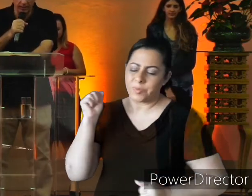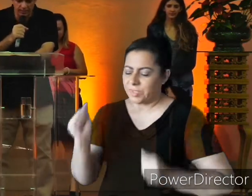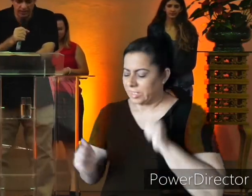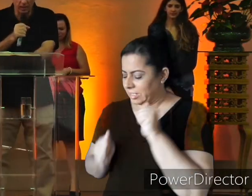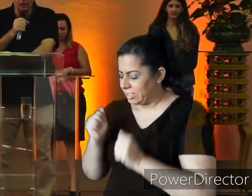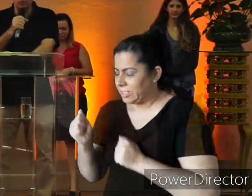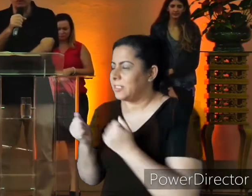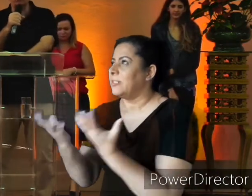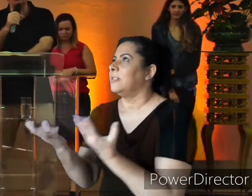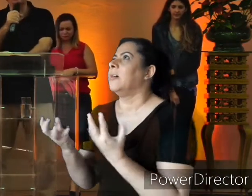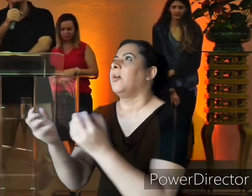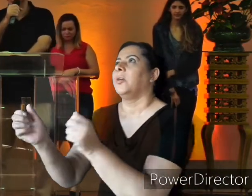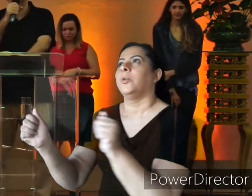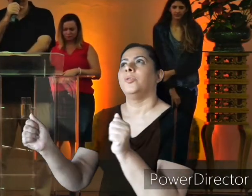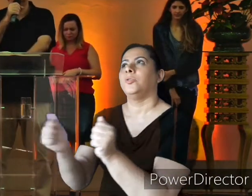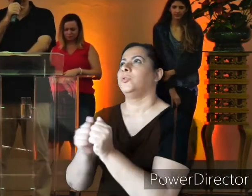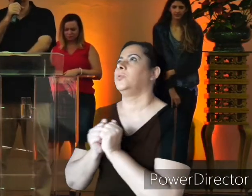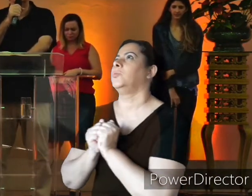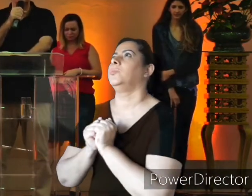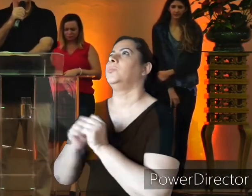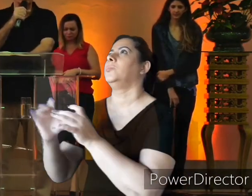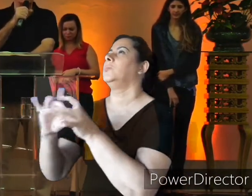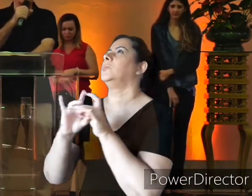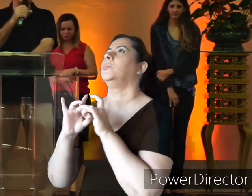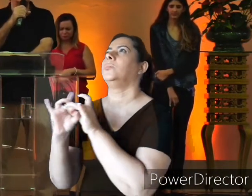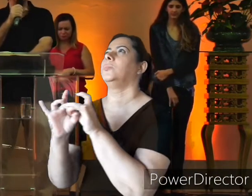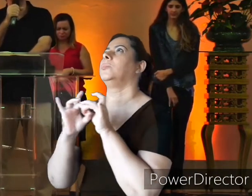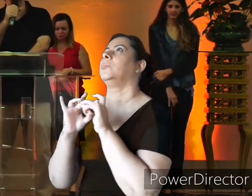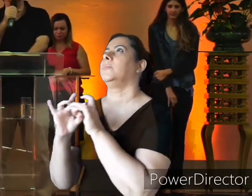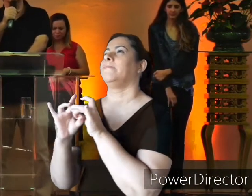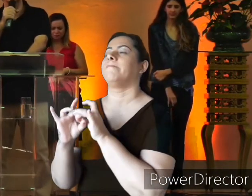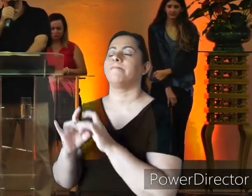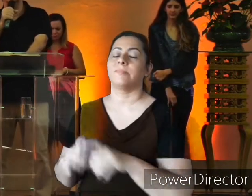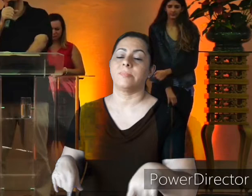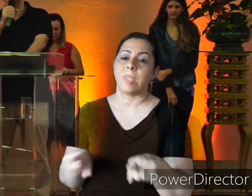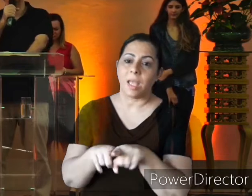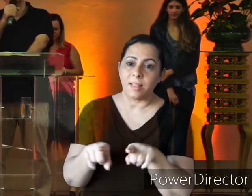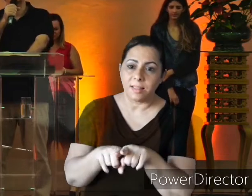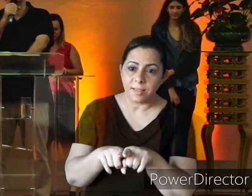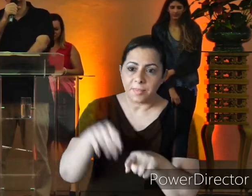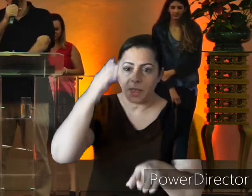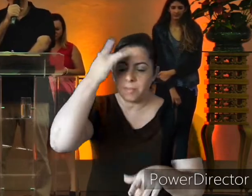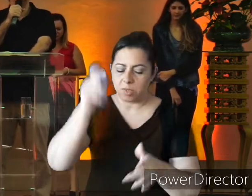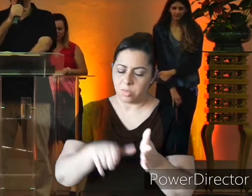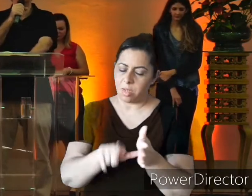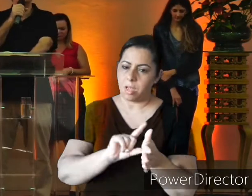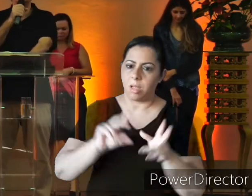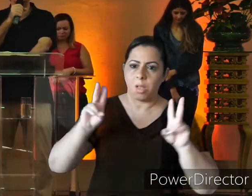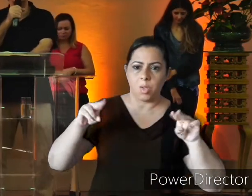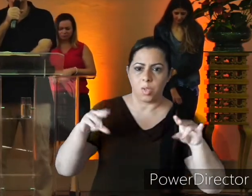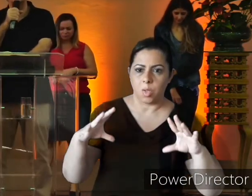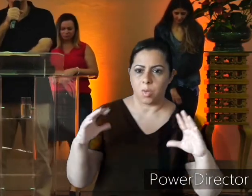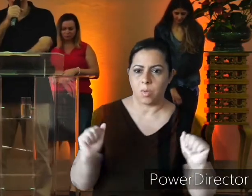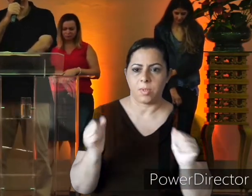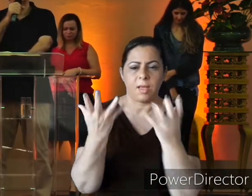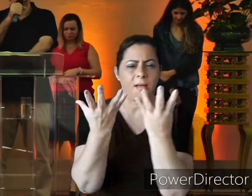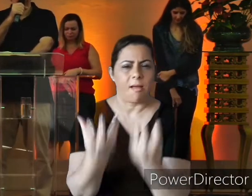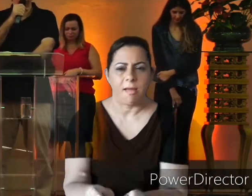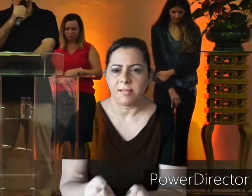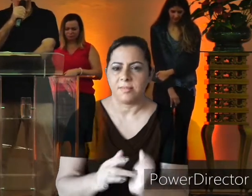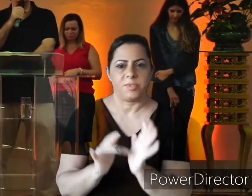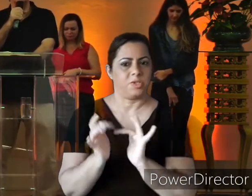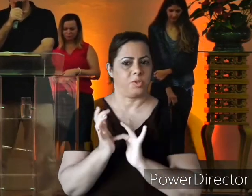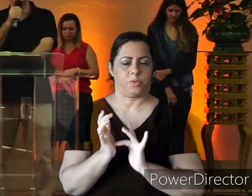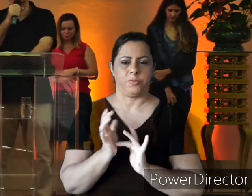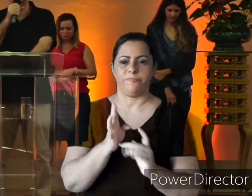você dizer com a tua boca o que você está crendo no teu coração. Eu creio que Jesus Cristo é